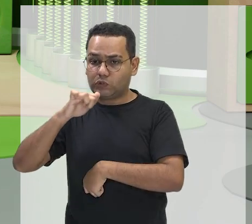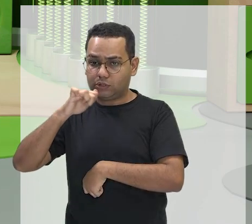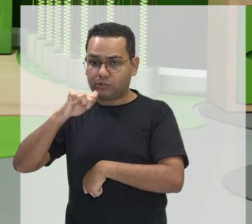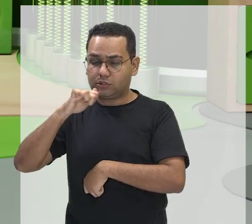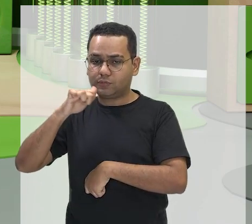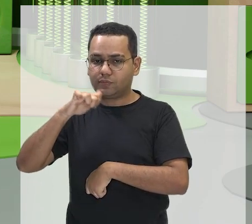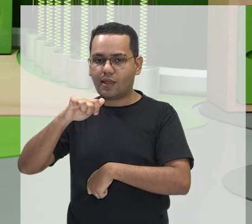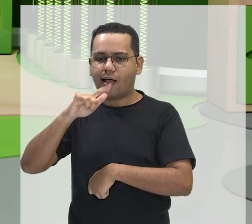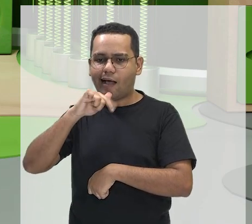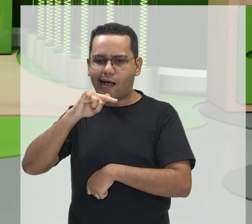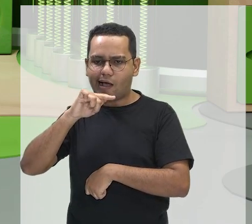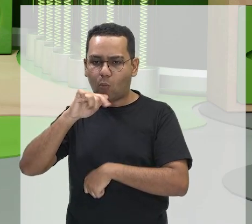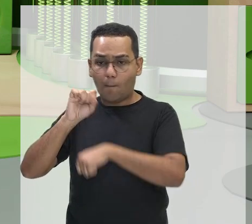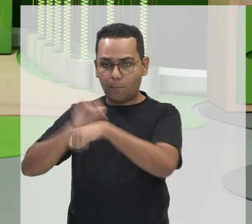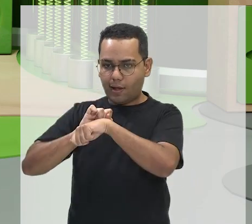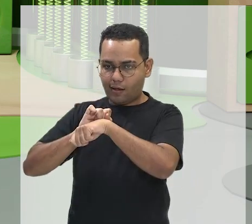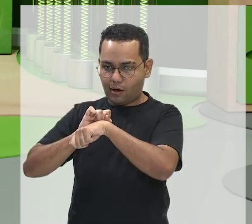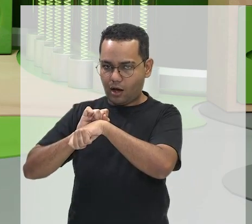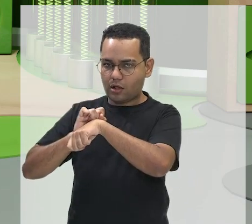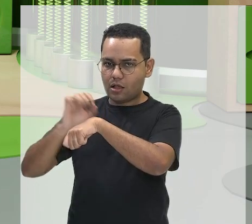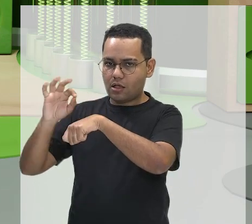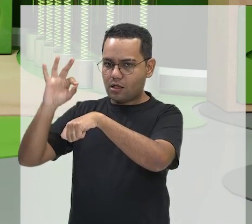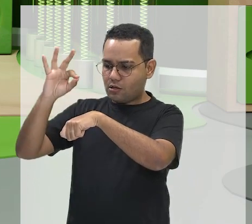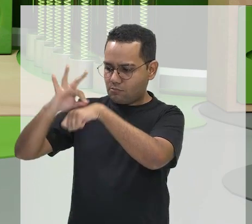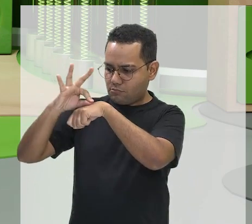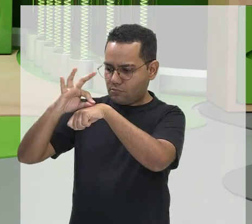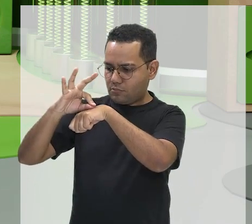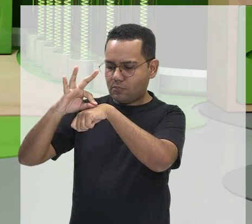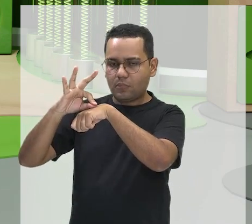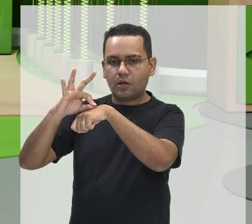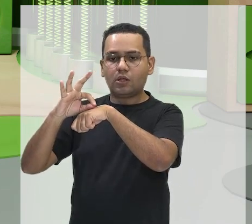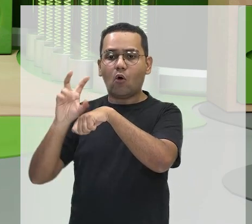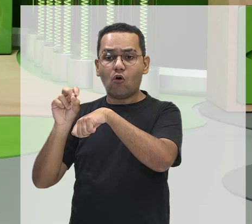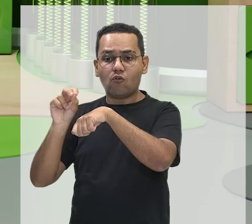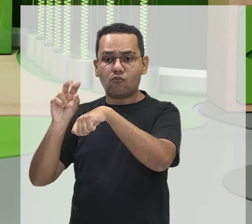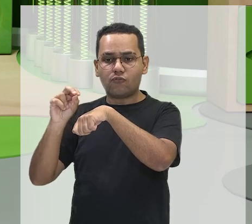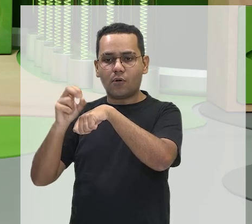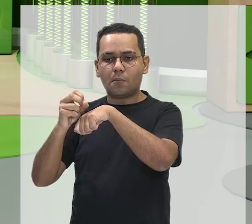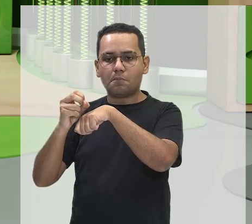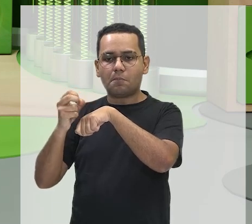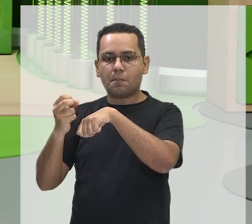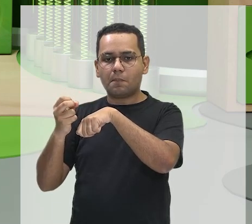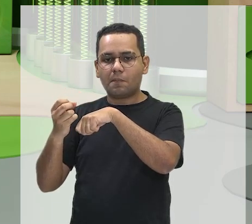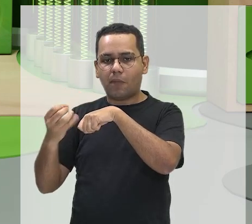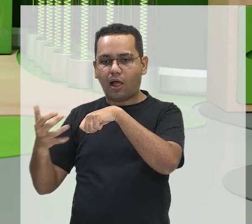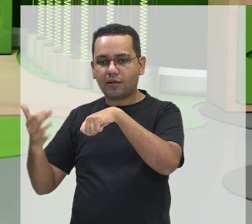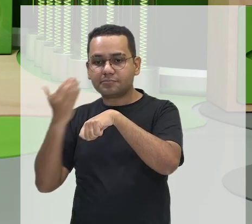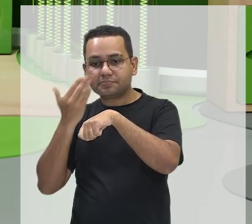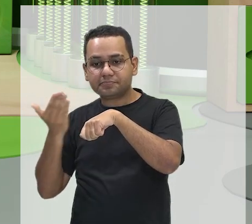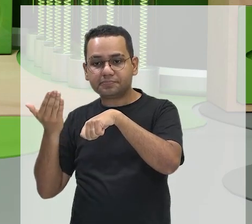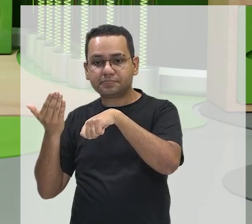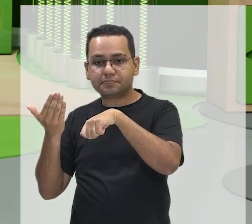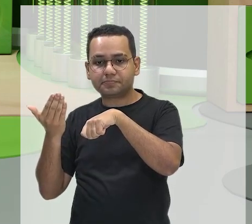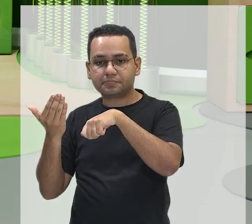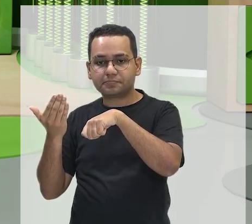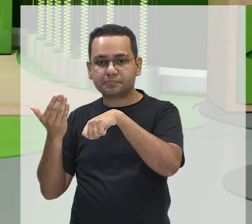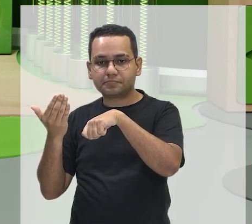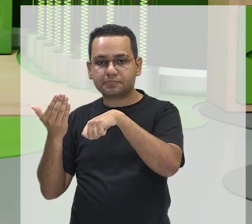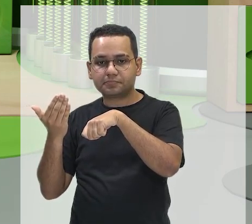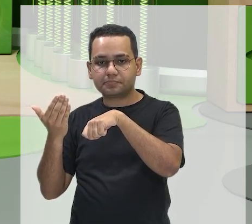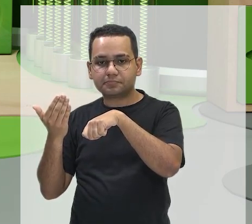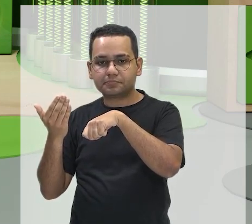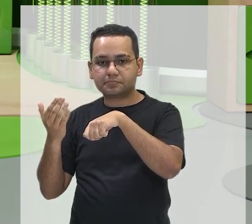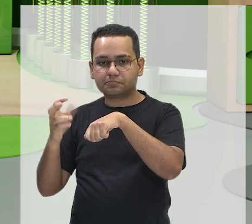água parada. Ela também vai fazer essa postura de ovos em água parada e a gente observa ali, ó, nós temos os ovos